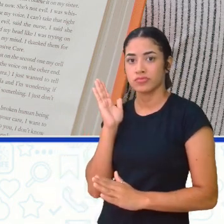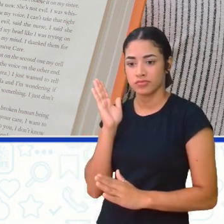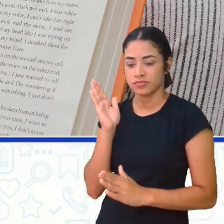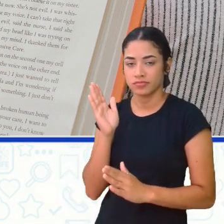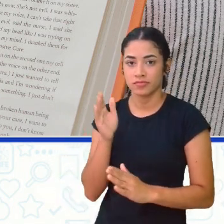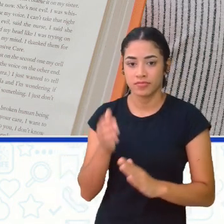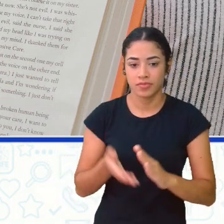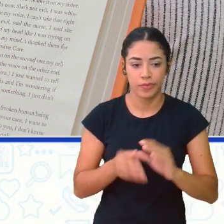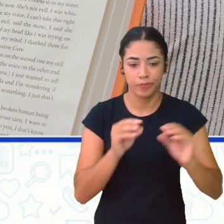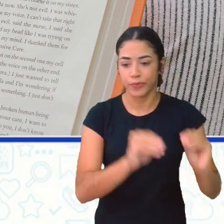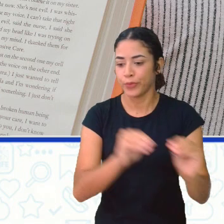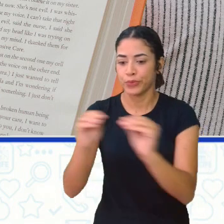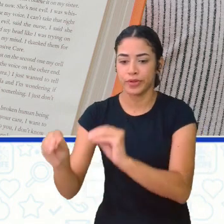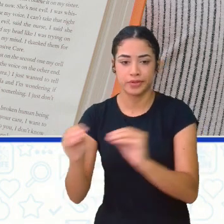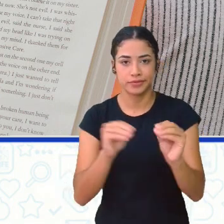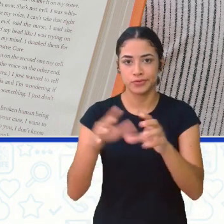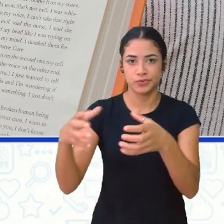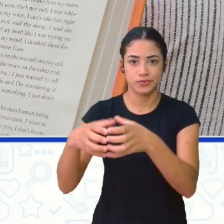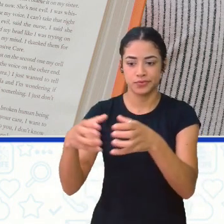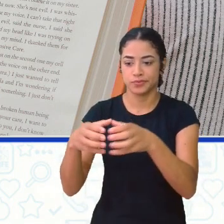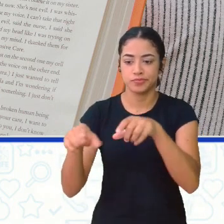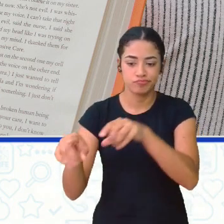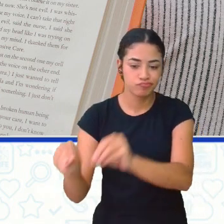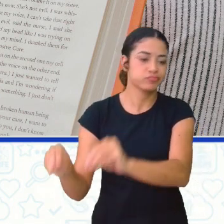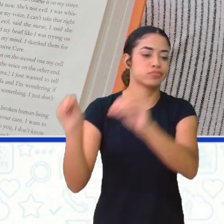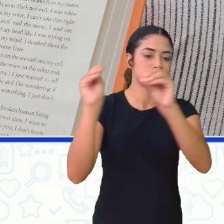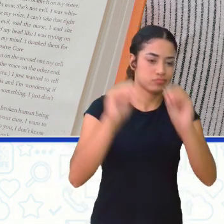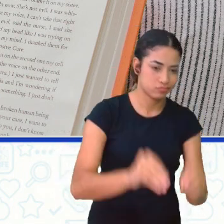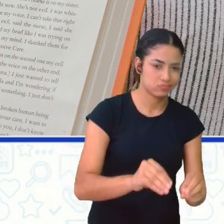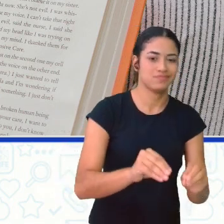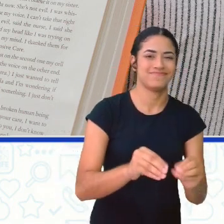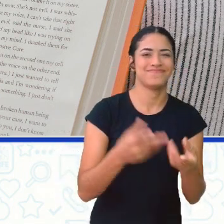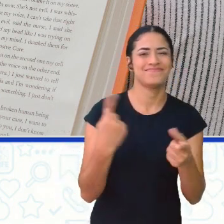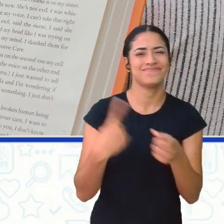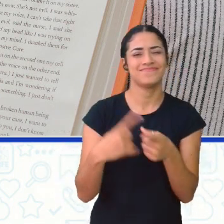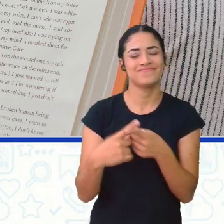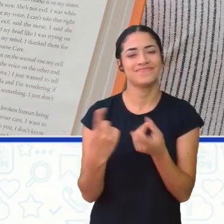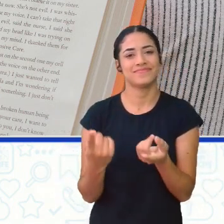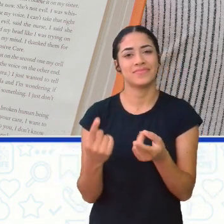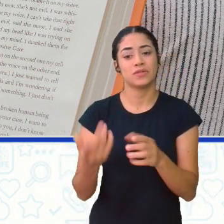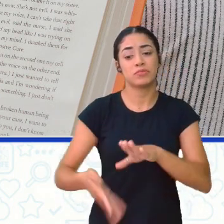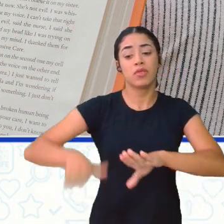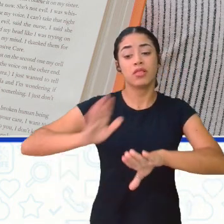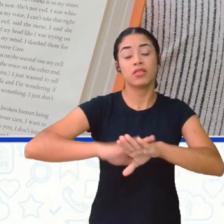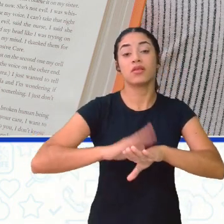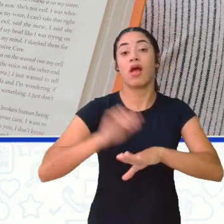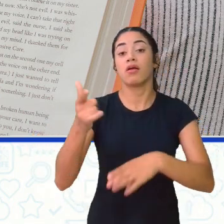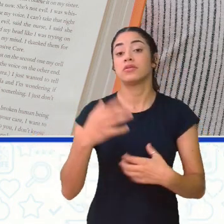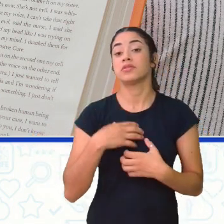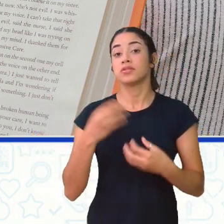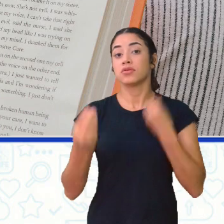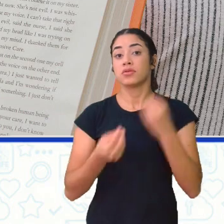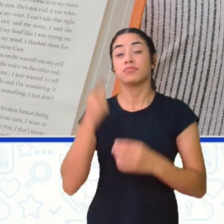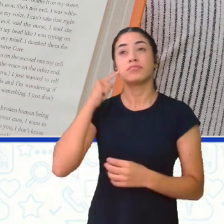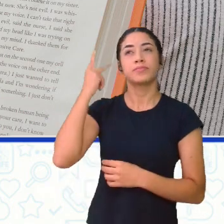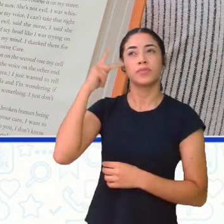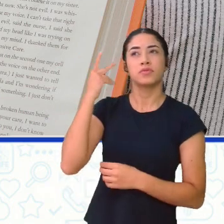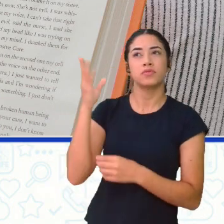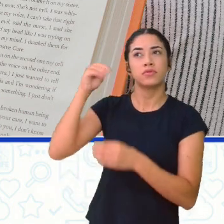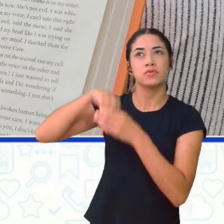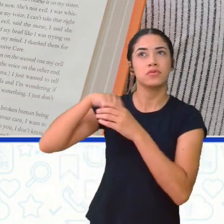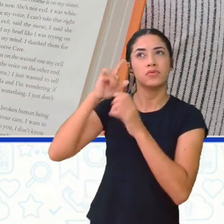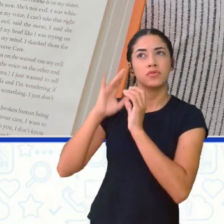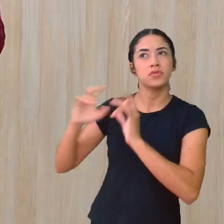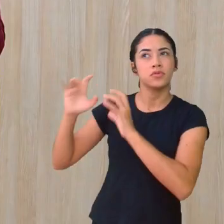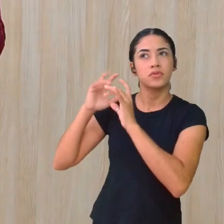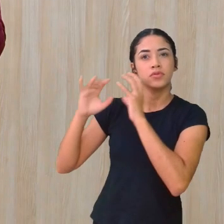terrestres De animais terrestres Quais são as emoções Por trás Qual foi o conflito Psicológico Que ele teve Qual foi